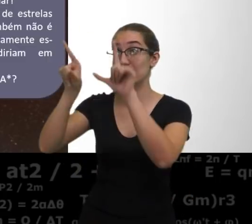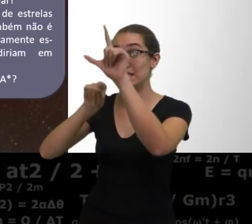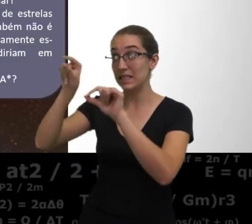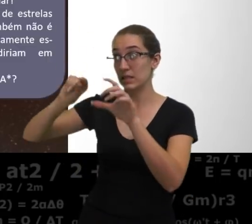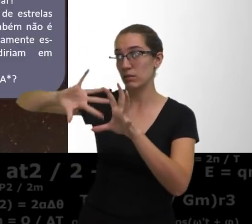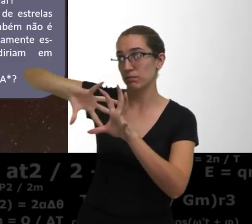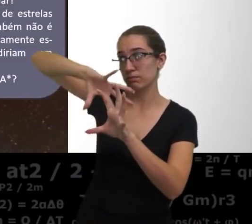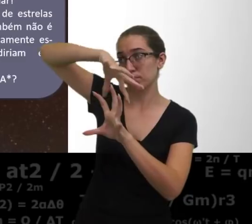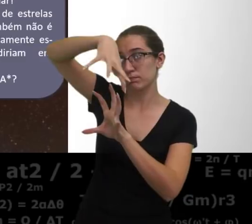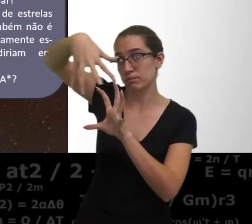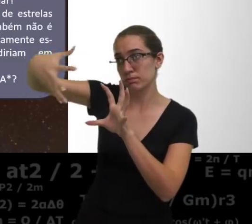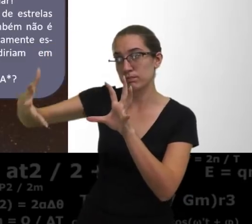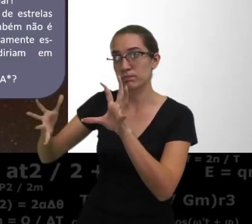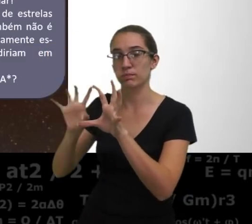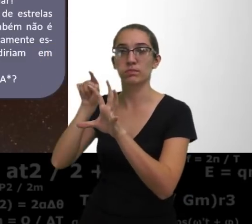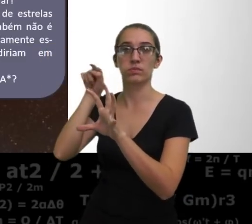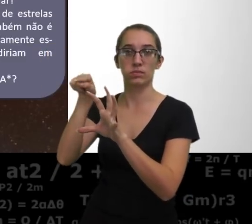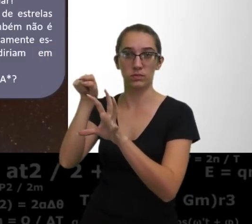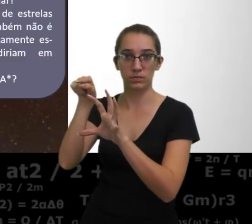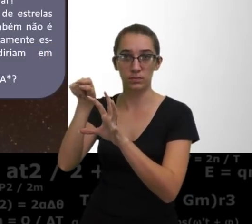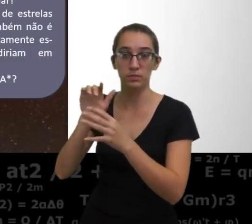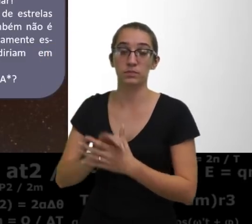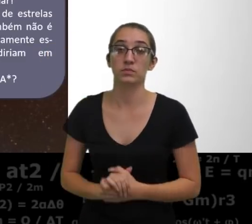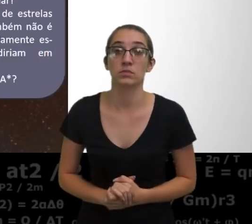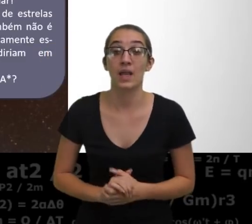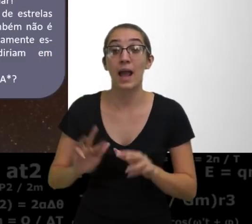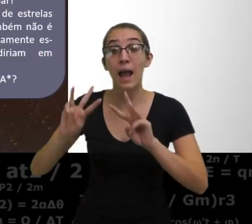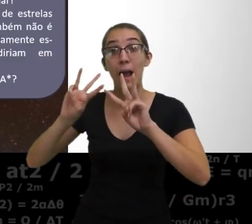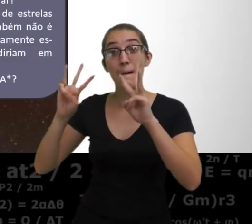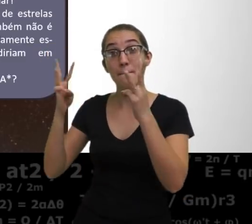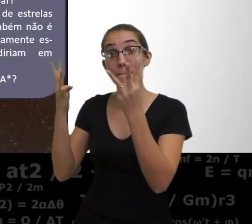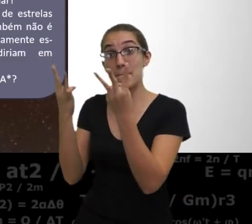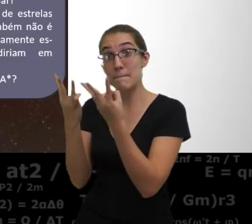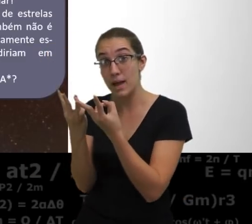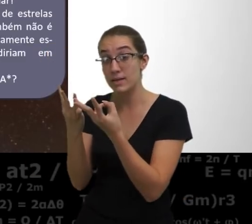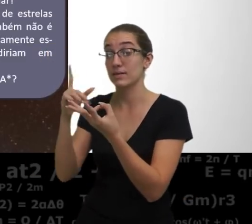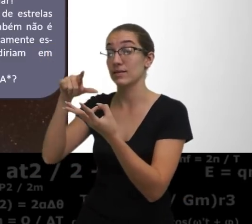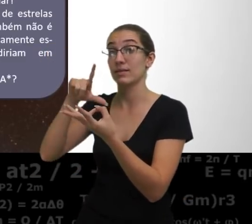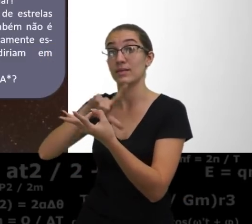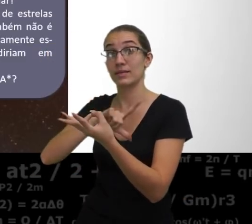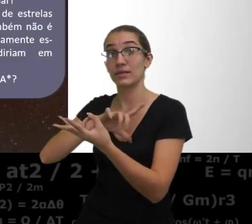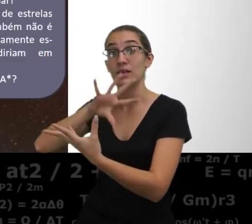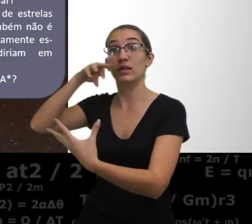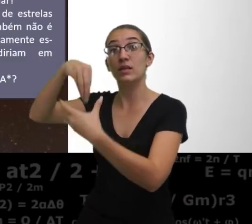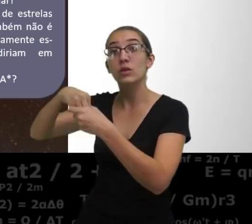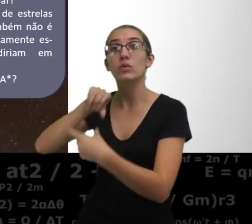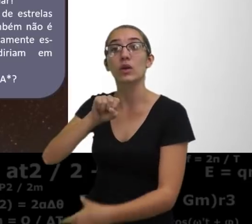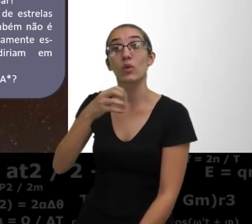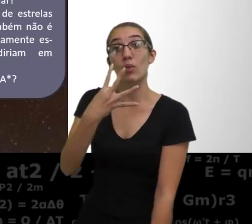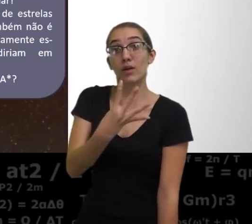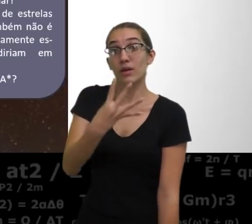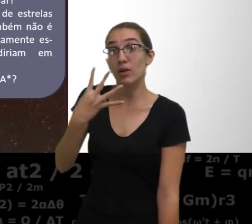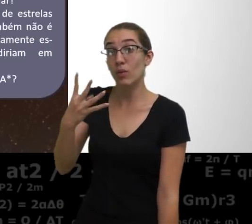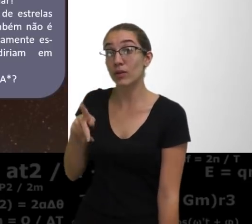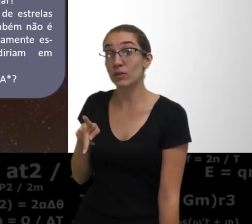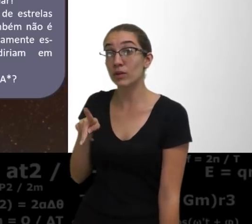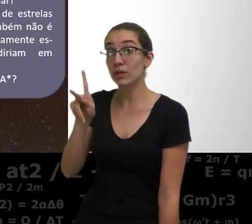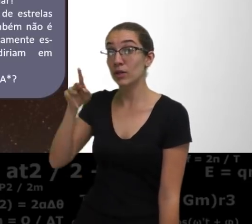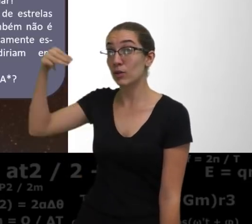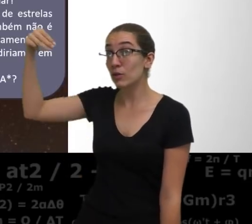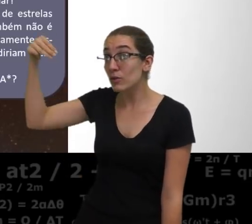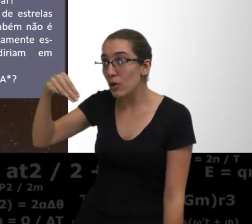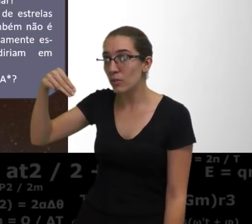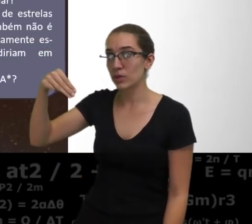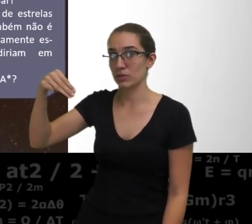Essa massa está contida em uma esfera com 44 milhões de quilômetros de diâmetro. Tá? Não há emissão de